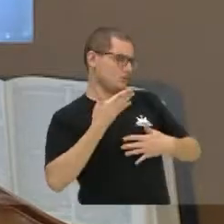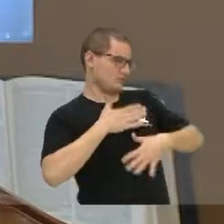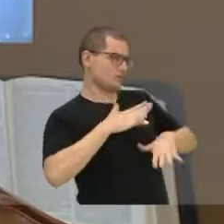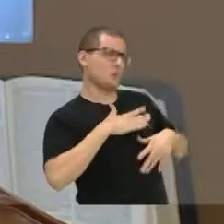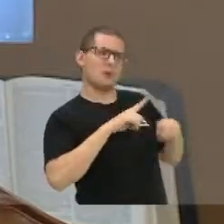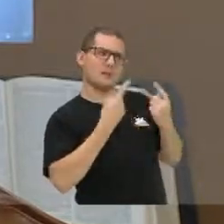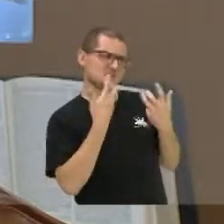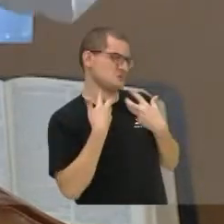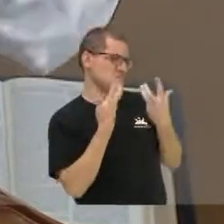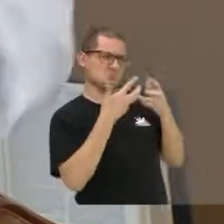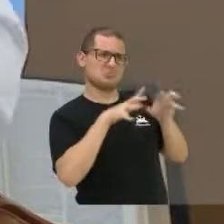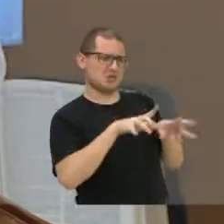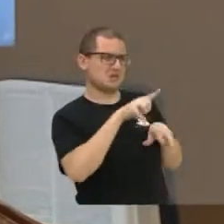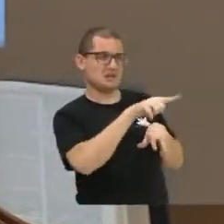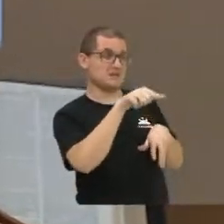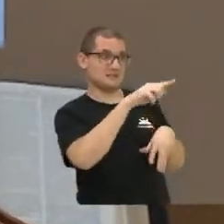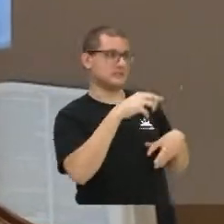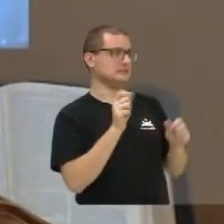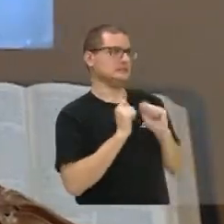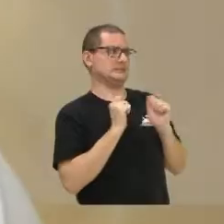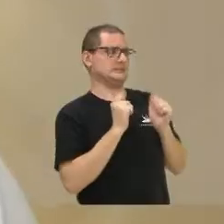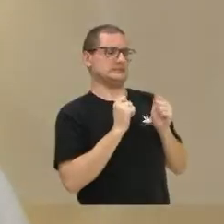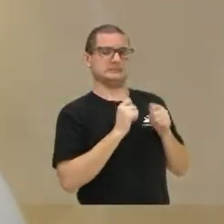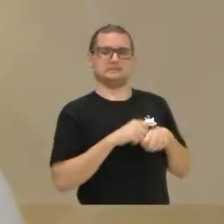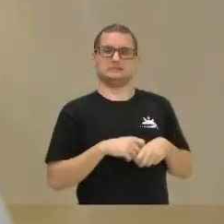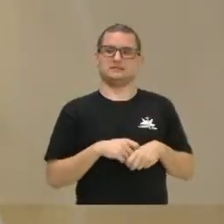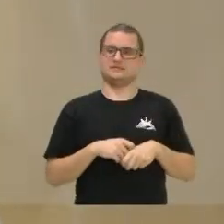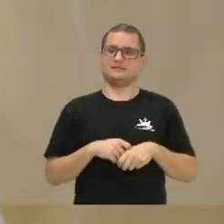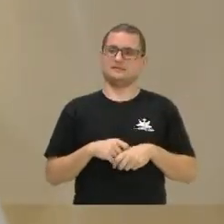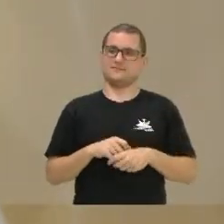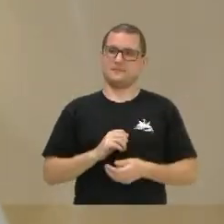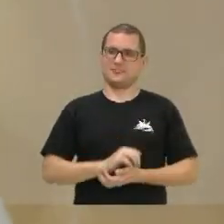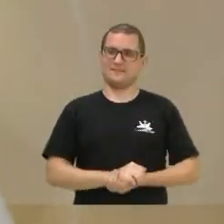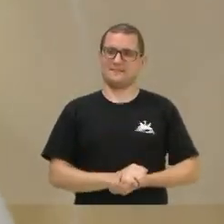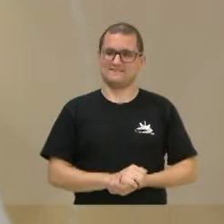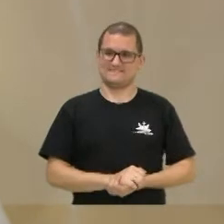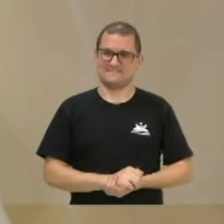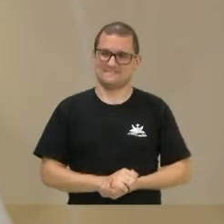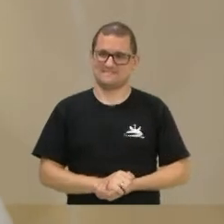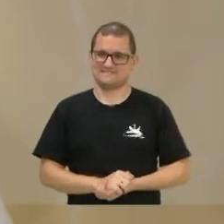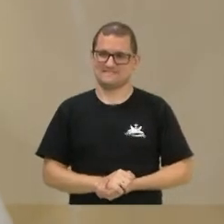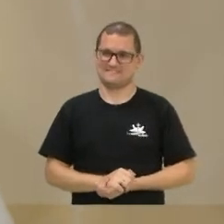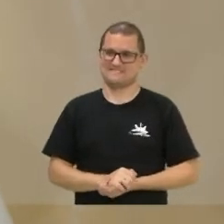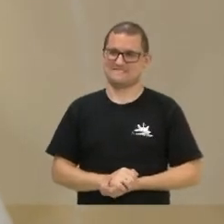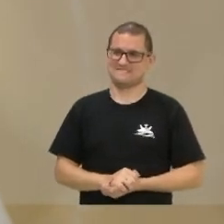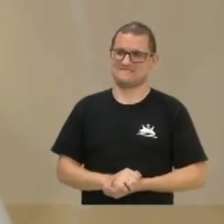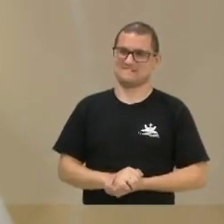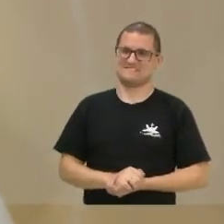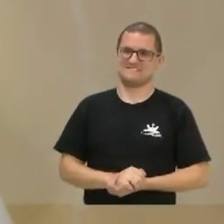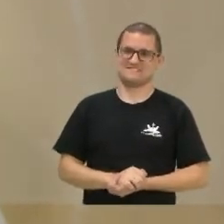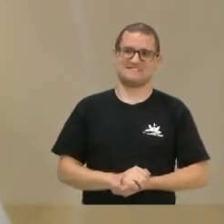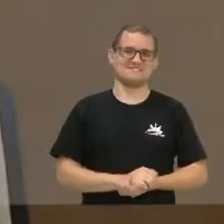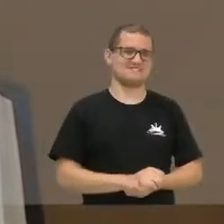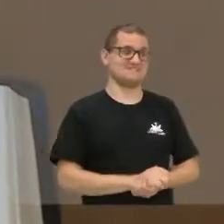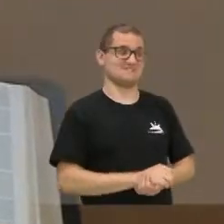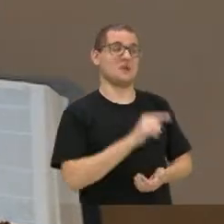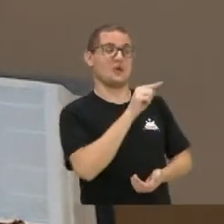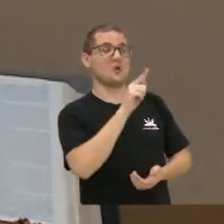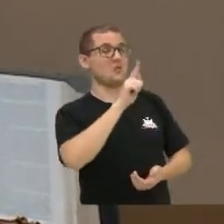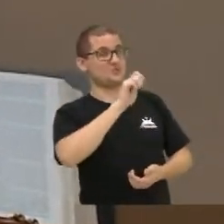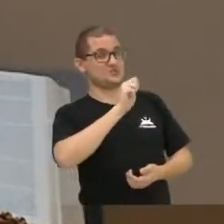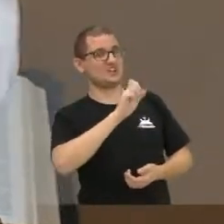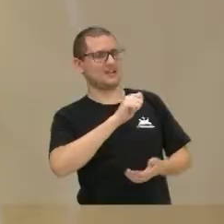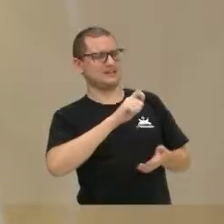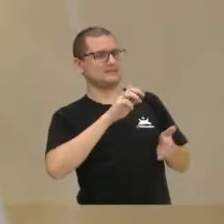hoje em também ele sempre concordo faço minhas as palavras da betty filha cinema em